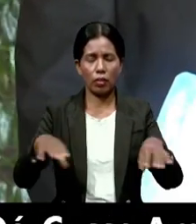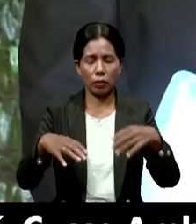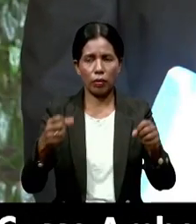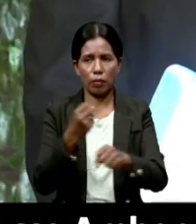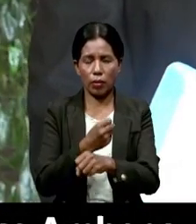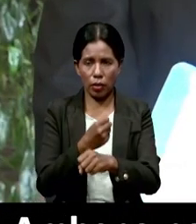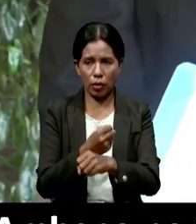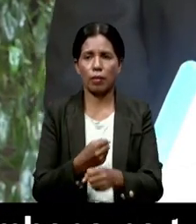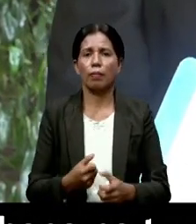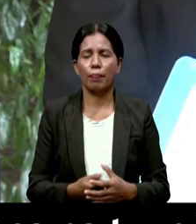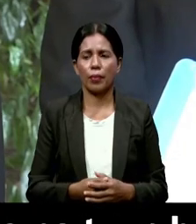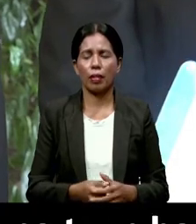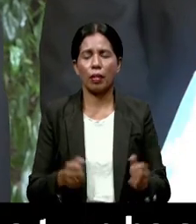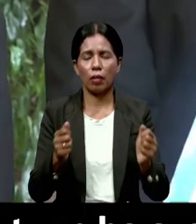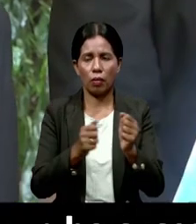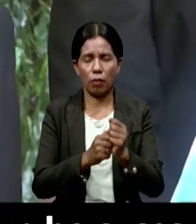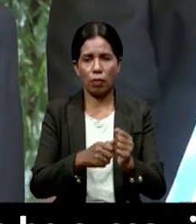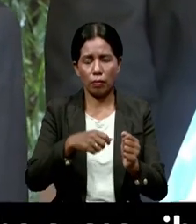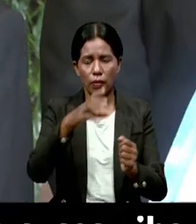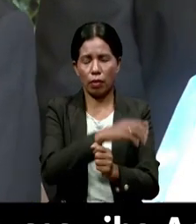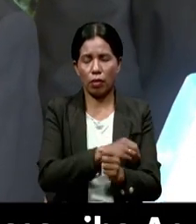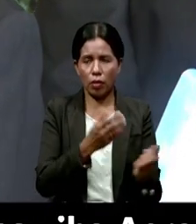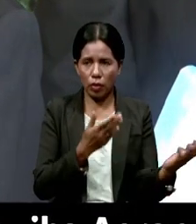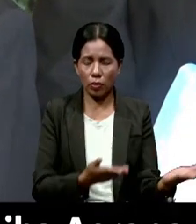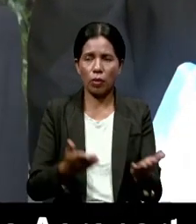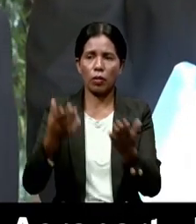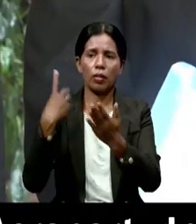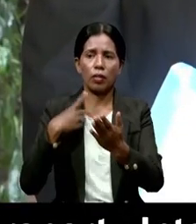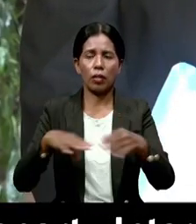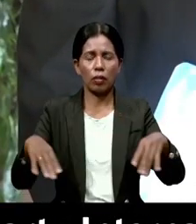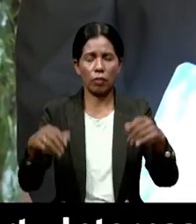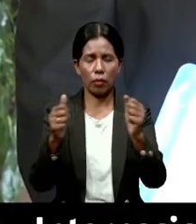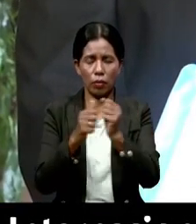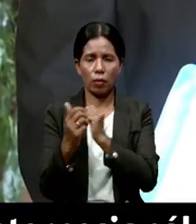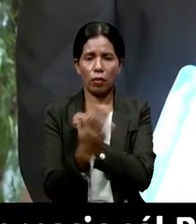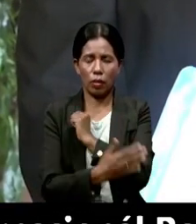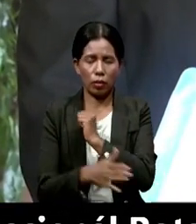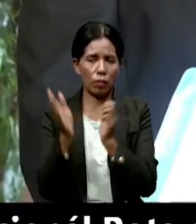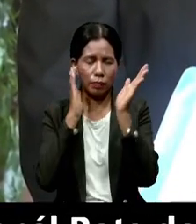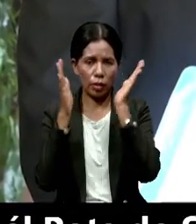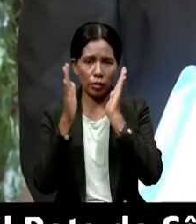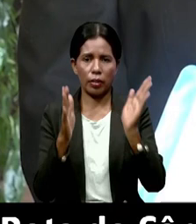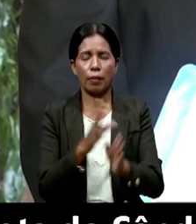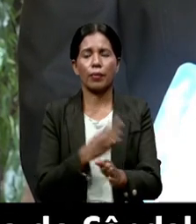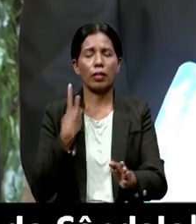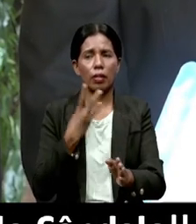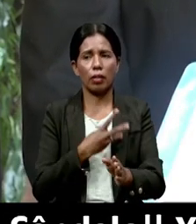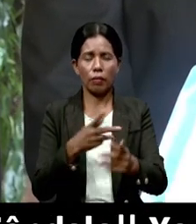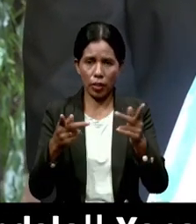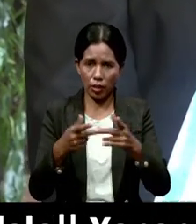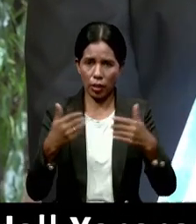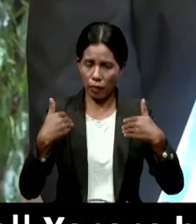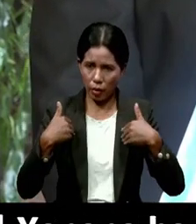Macas, ou dedicação a tu eleva a liutan e tenha relação com a Malésia. E a área de Bemaca e Etiona,